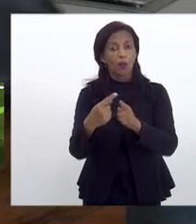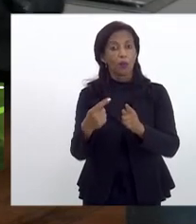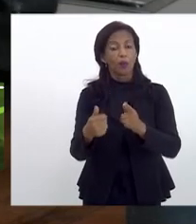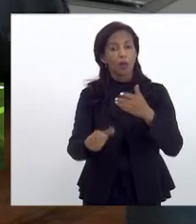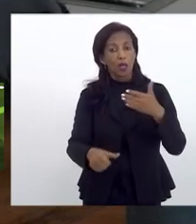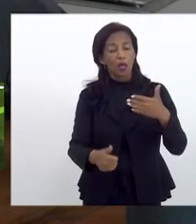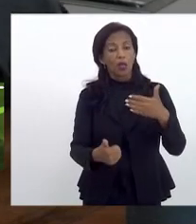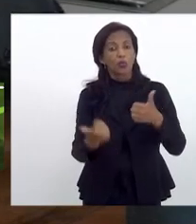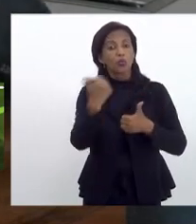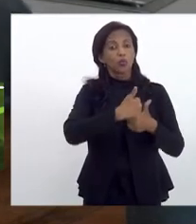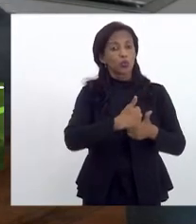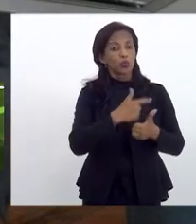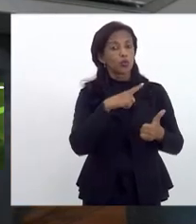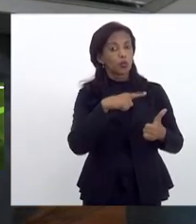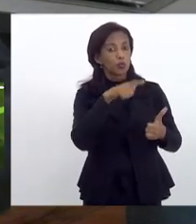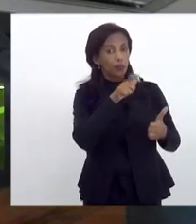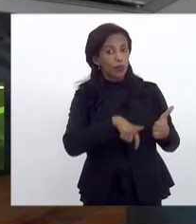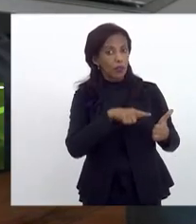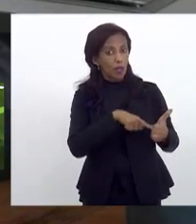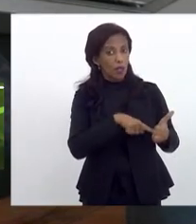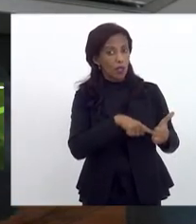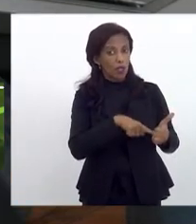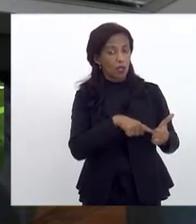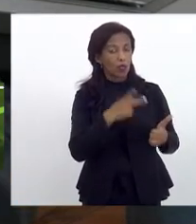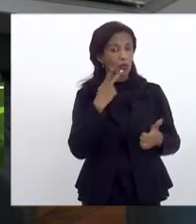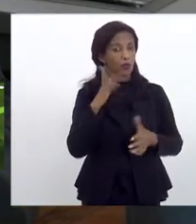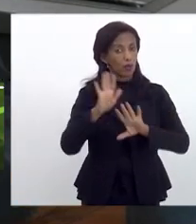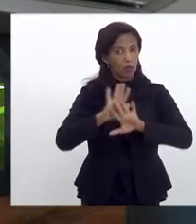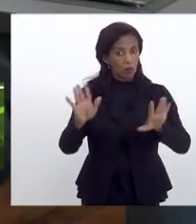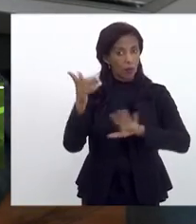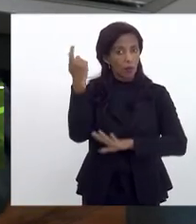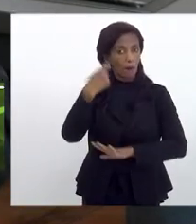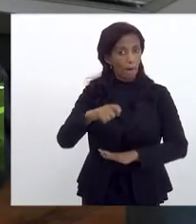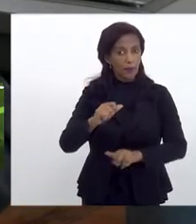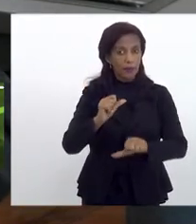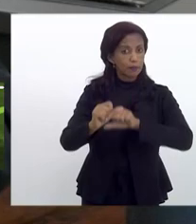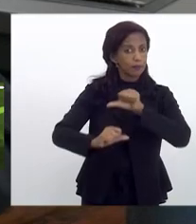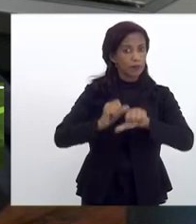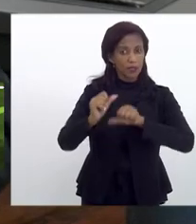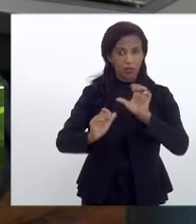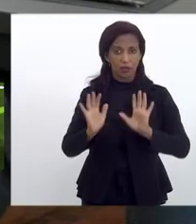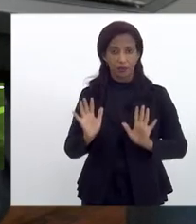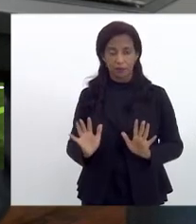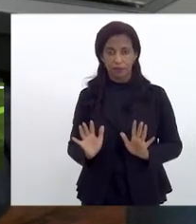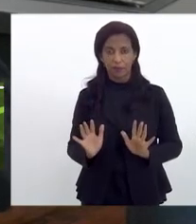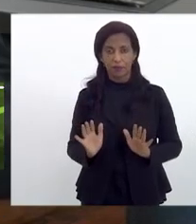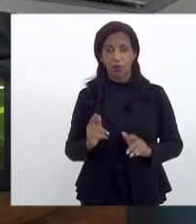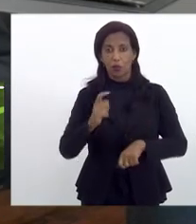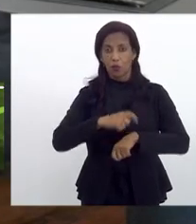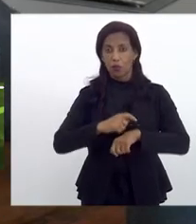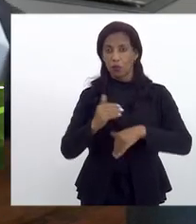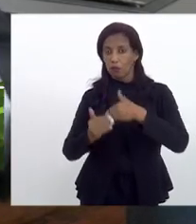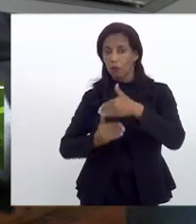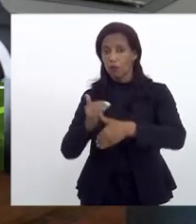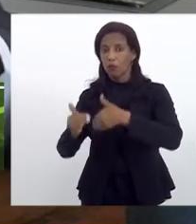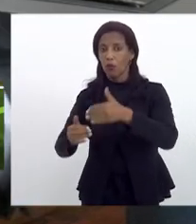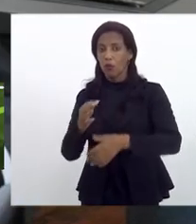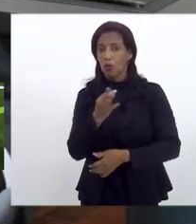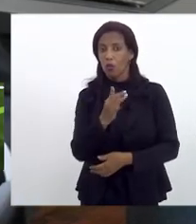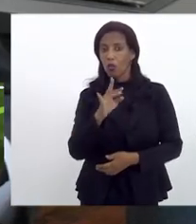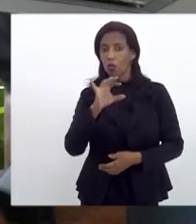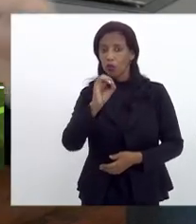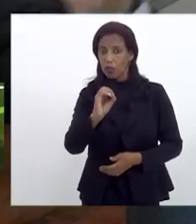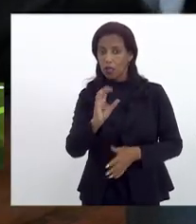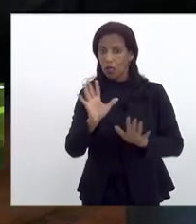Para uma Mas eu queria registrar Que a gente não precisa Mexer na questão De progressão na carreira Se a gente vai mexer no triênio Que é